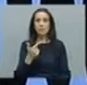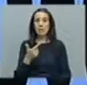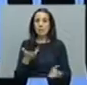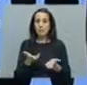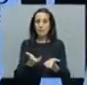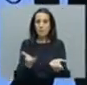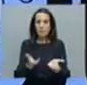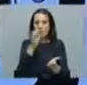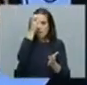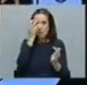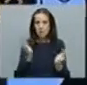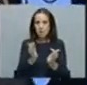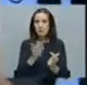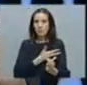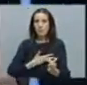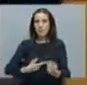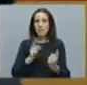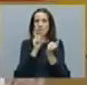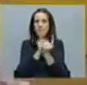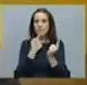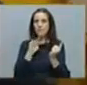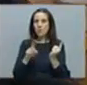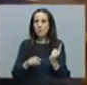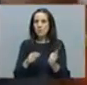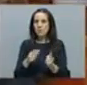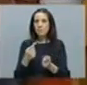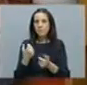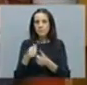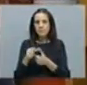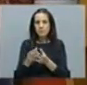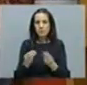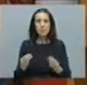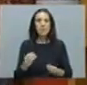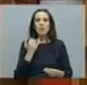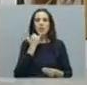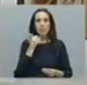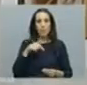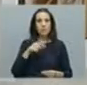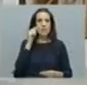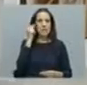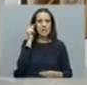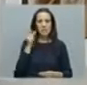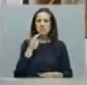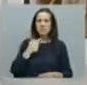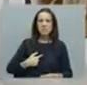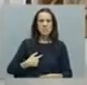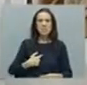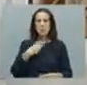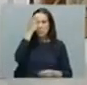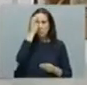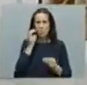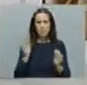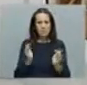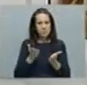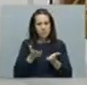Exatamente. Porque depois ainda temos que ir ali e já voltamos para as migas. Eu gosto que a nossa Inês hoje disse, ele que enfia o cabrito no forno. O cabrito não se enfia no forno.